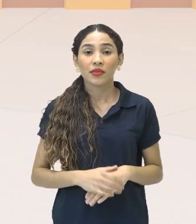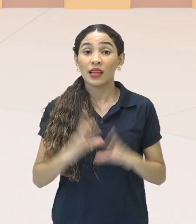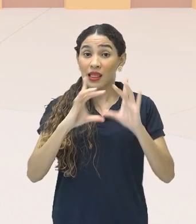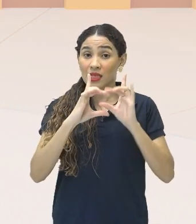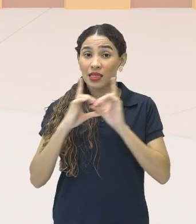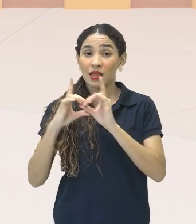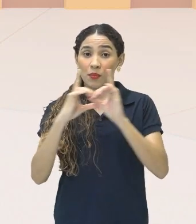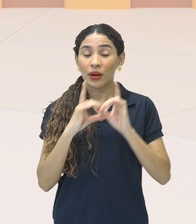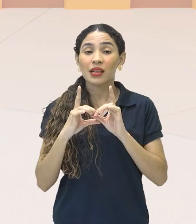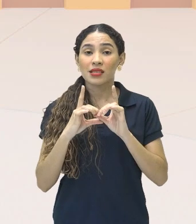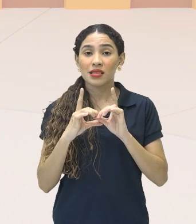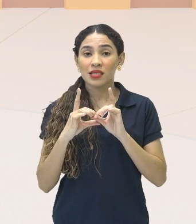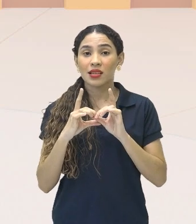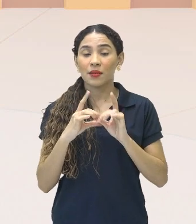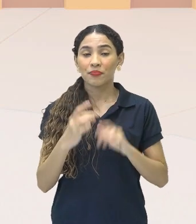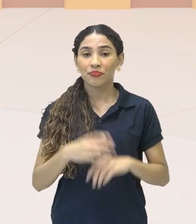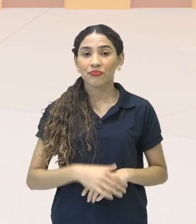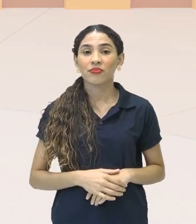democracia,